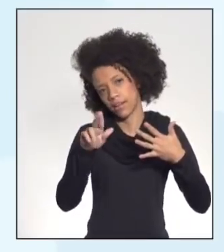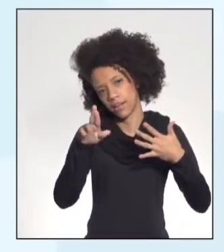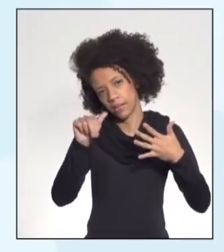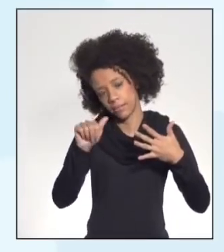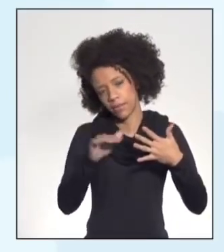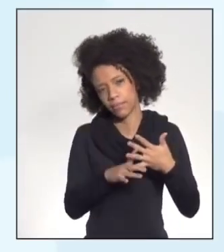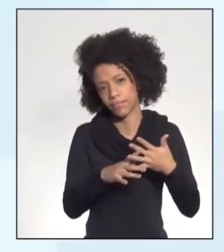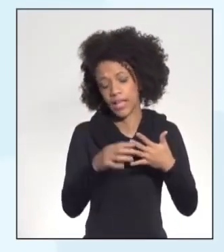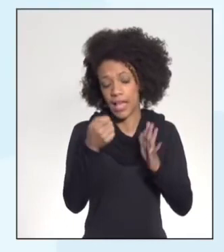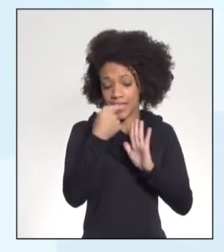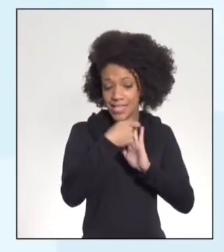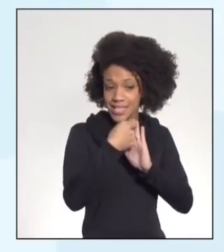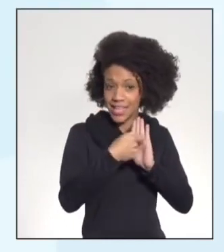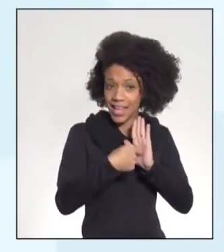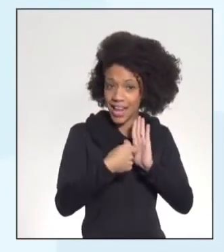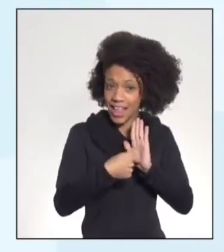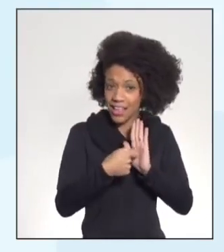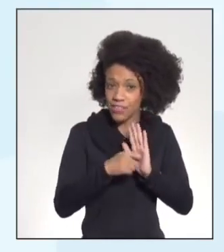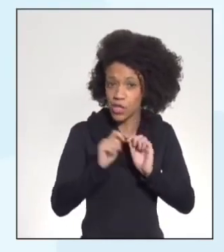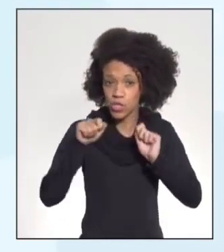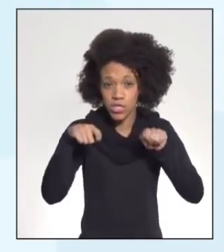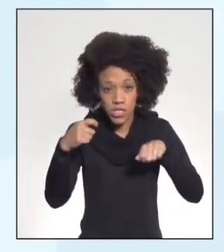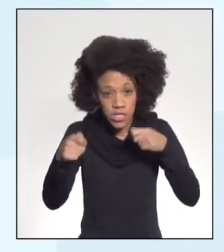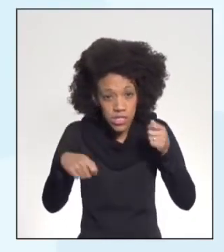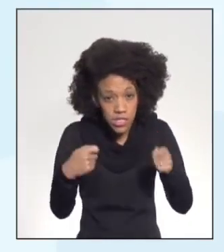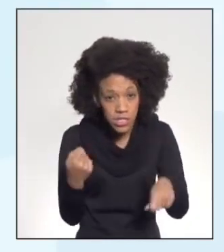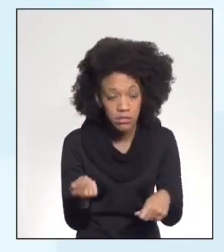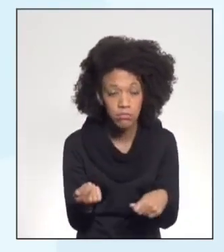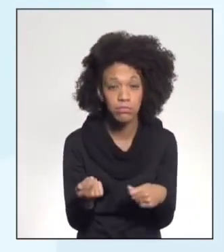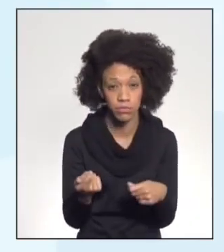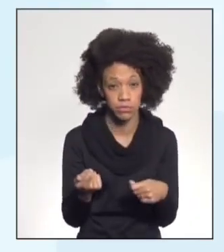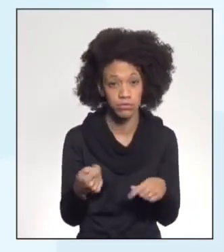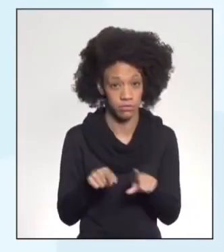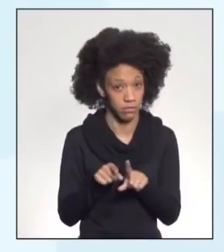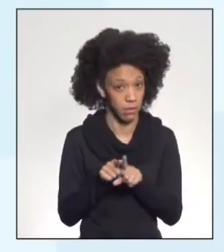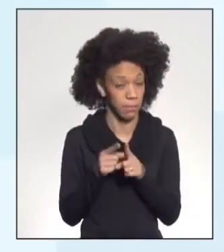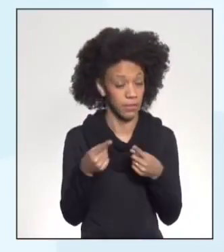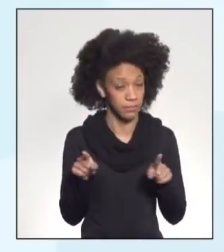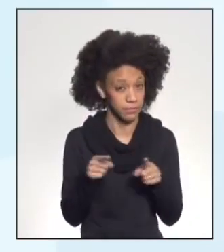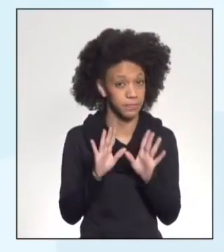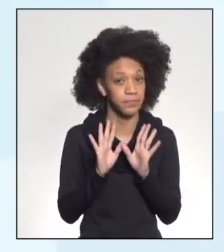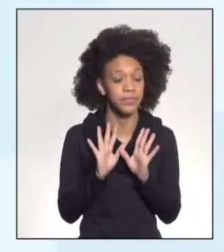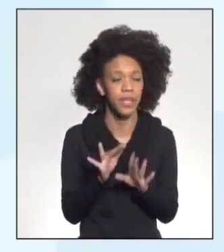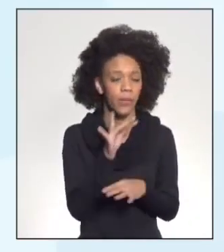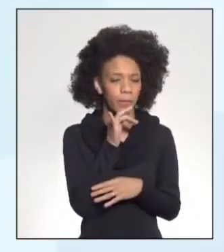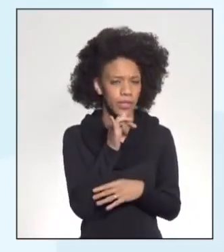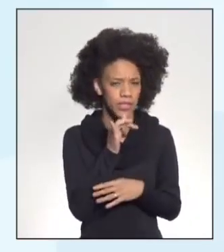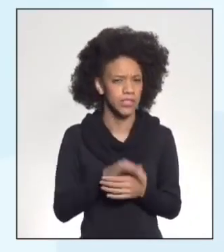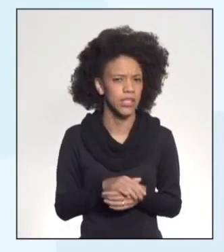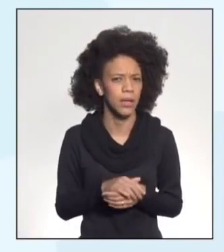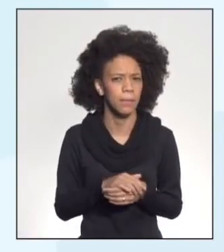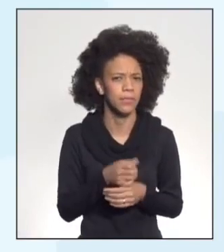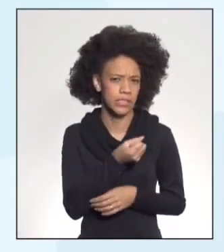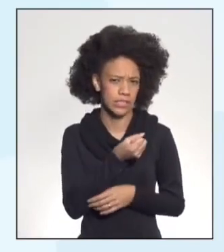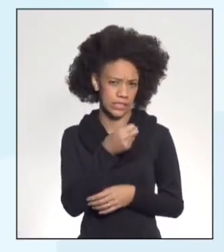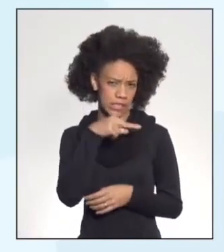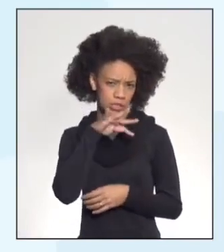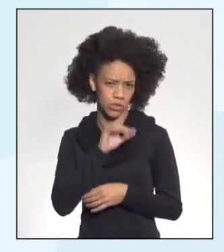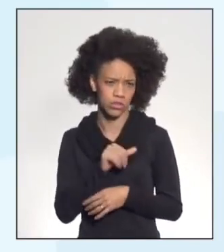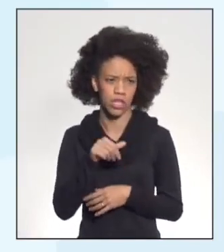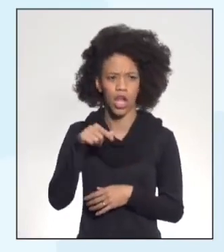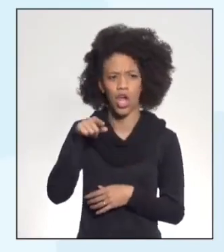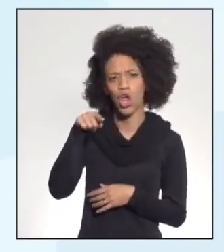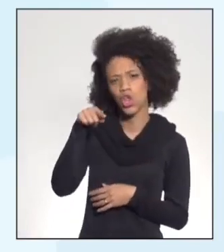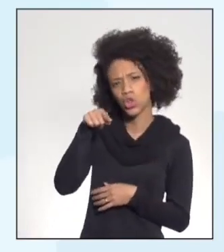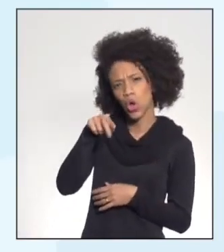escreve as notas e os demais símbolos do sistema da notação musical. Então, um exemplo das notas musicais. Do, ré, mi,